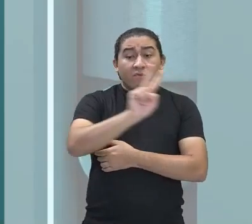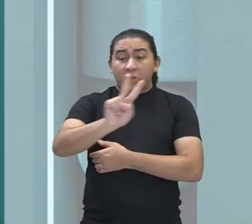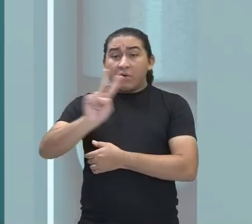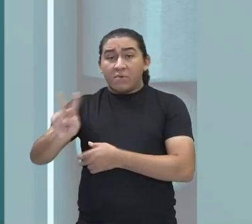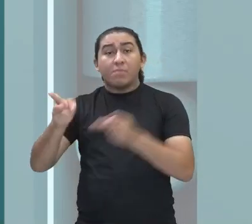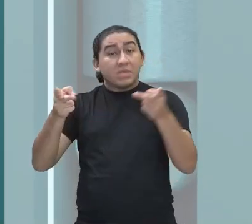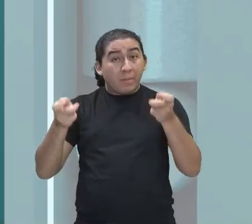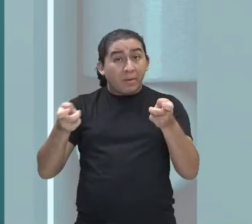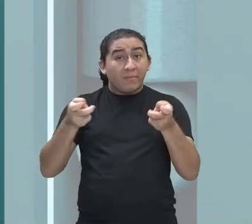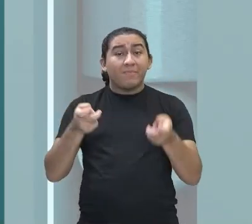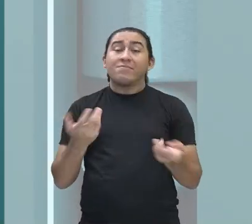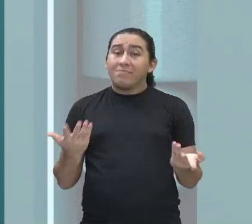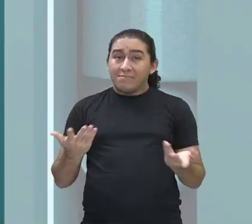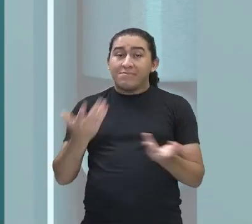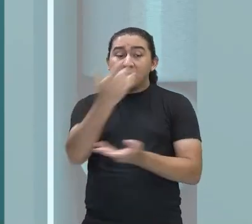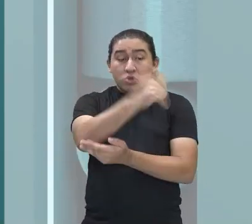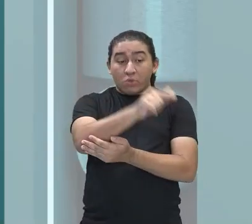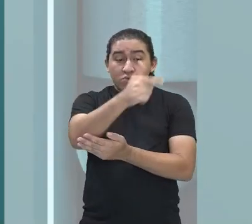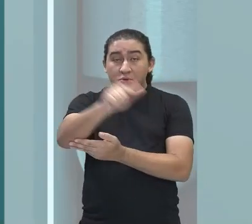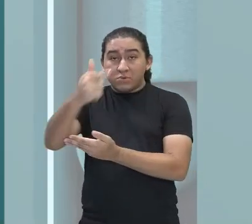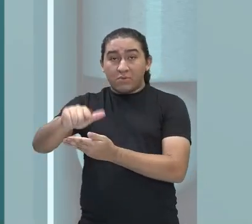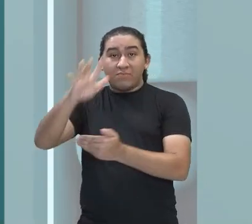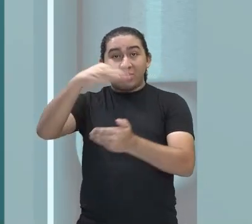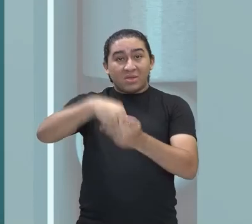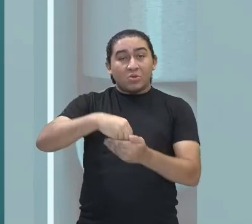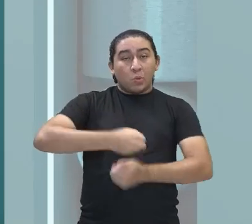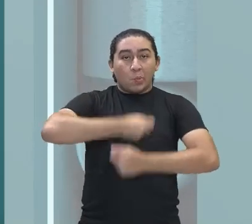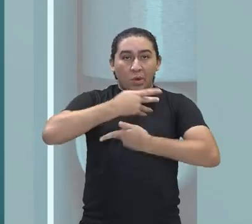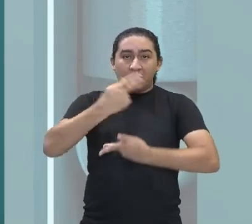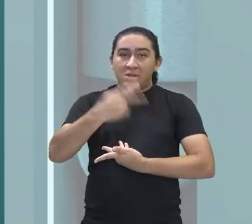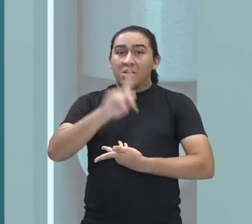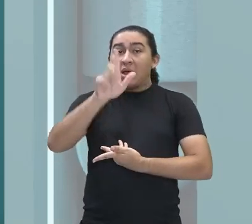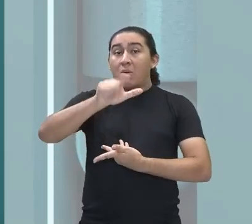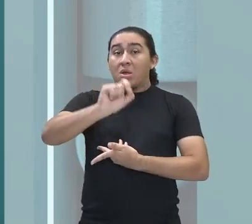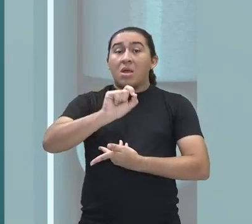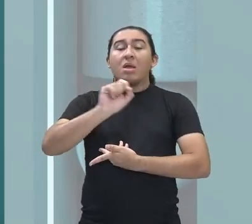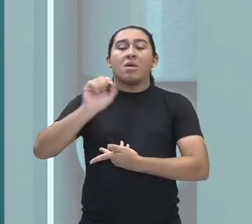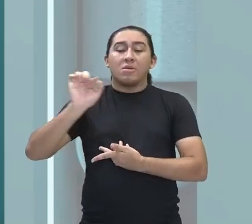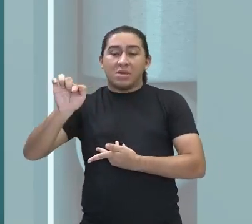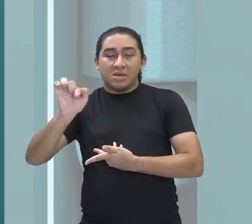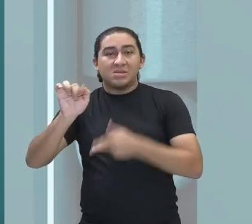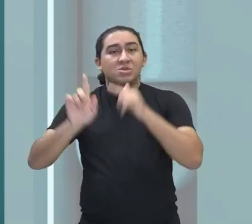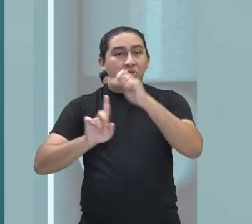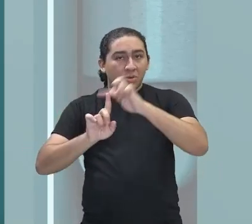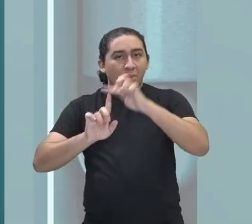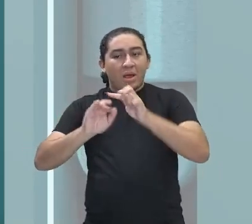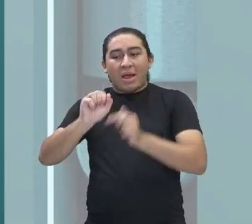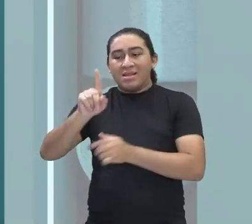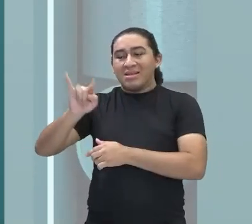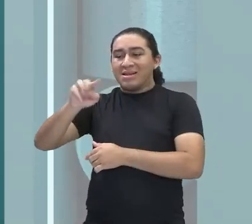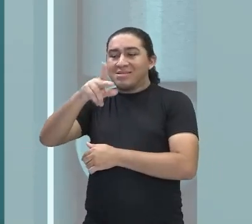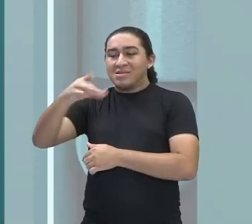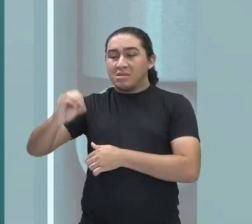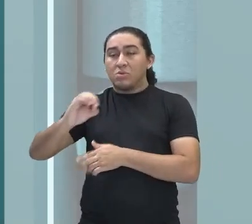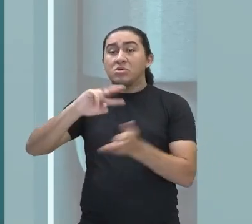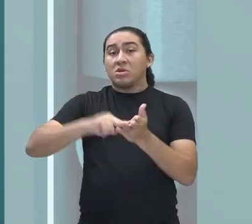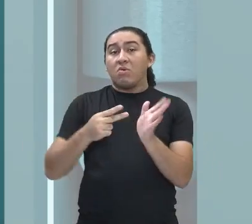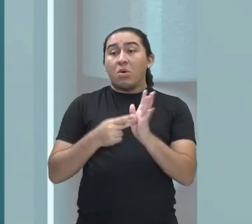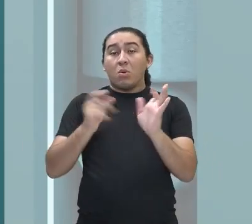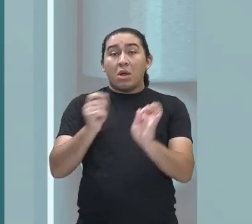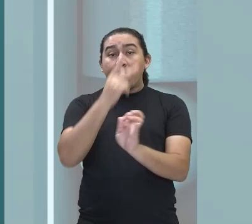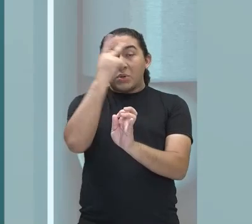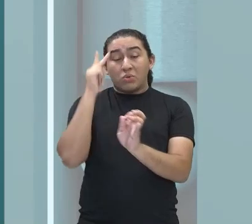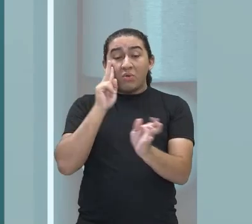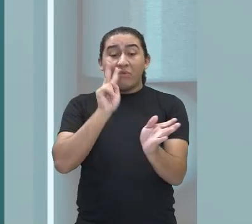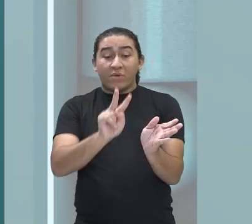vezes o V dentro do poema. Isto é uma aliteração. Vai dar musicalidade ao